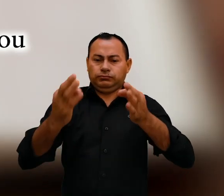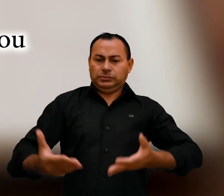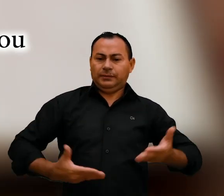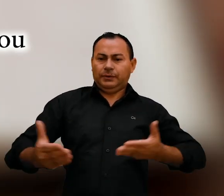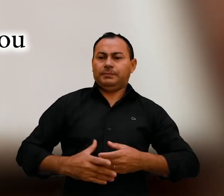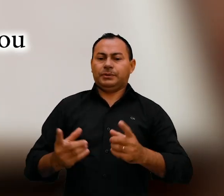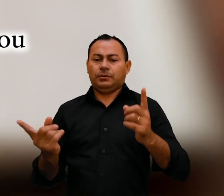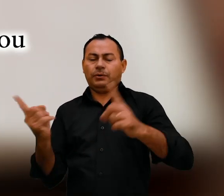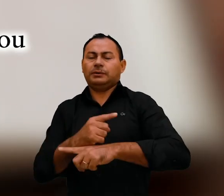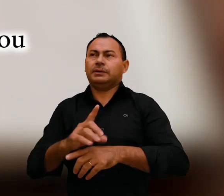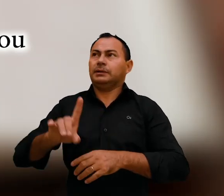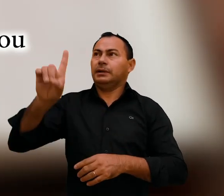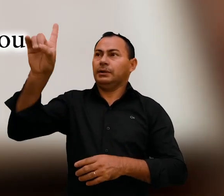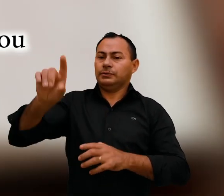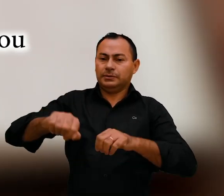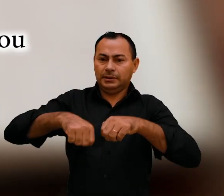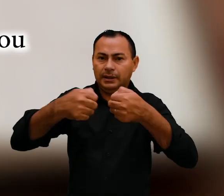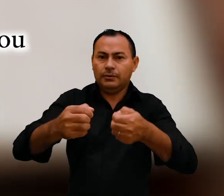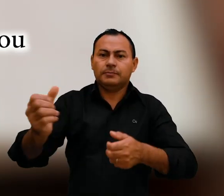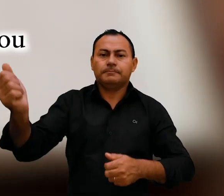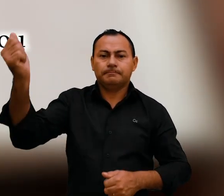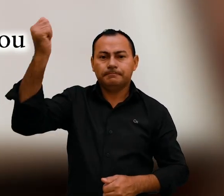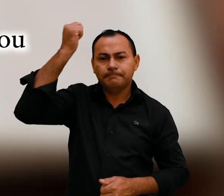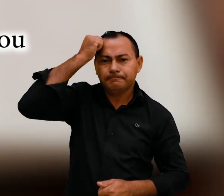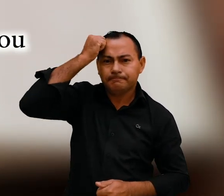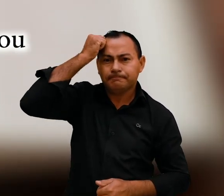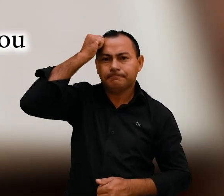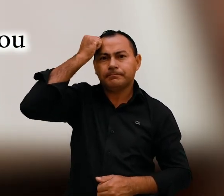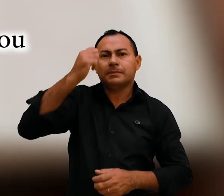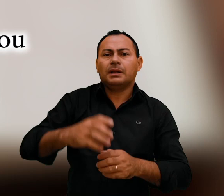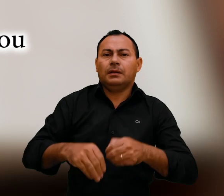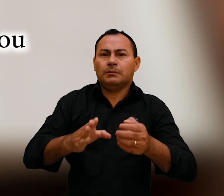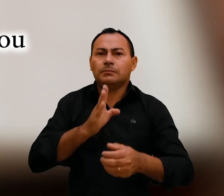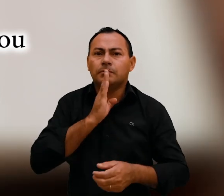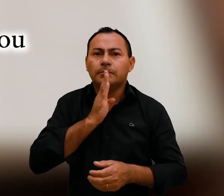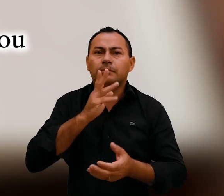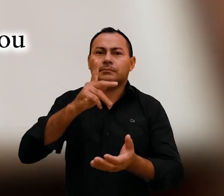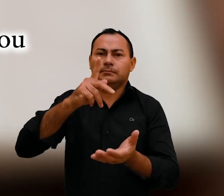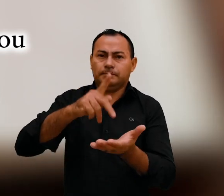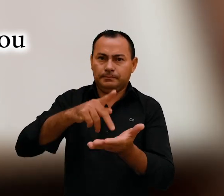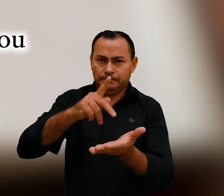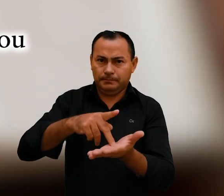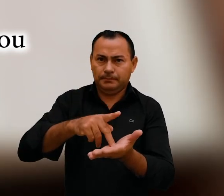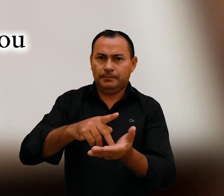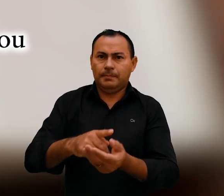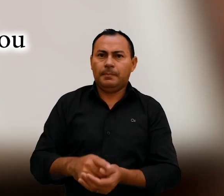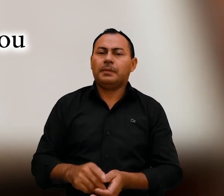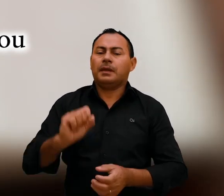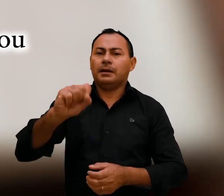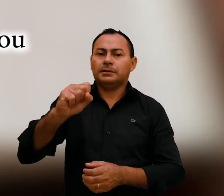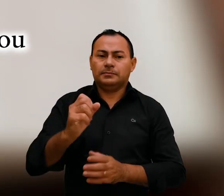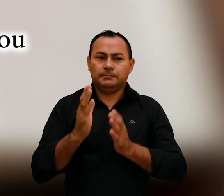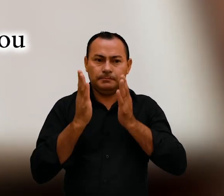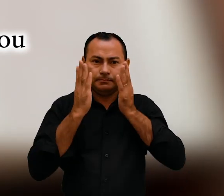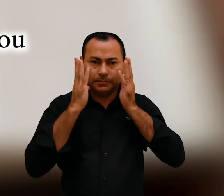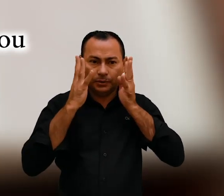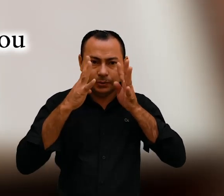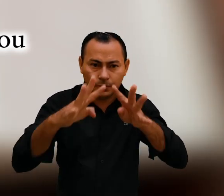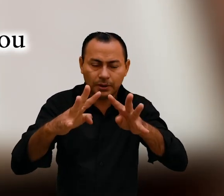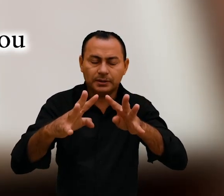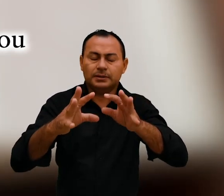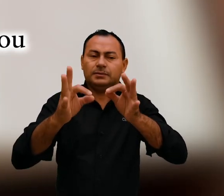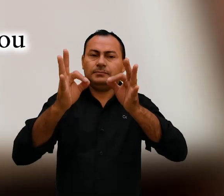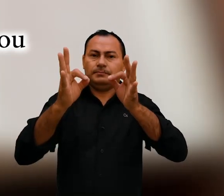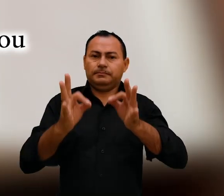opõem na esperança de que Deus lhe conceda o arrependimento levando-os ao conhecimento da Verdade para que assim